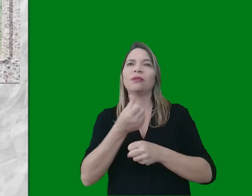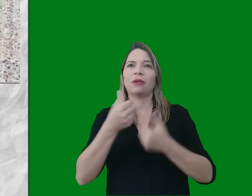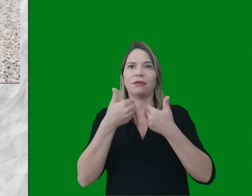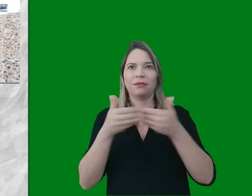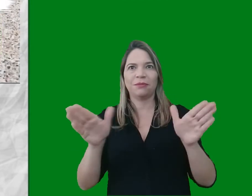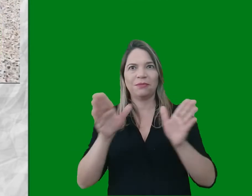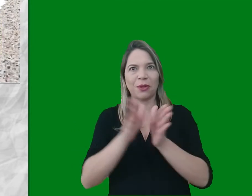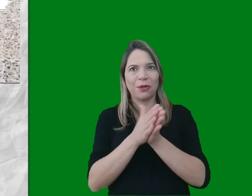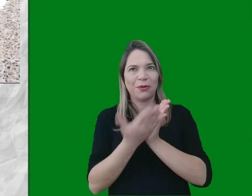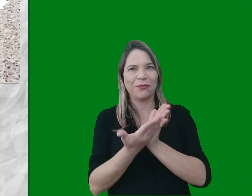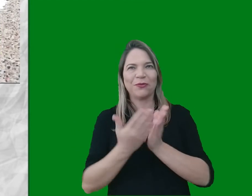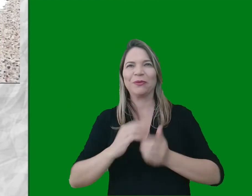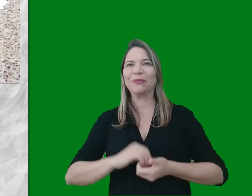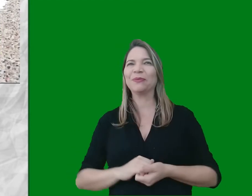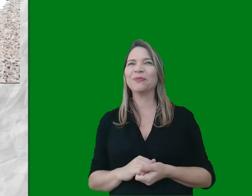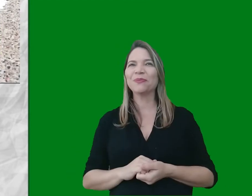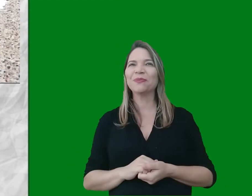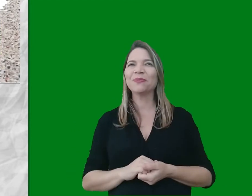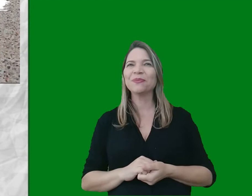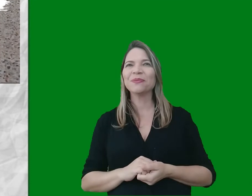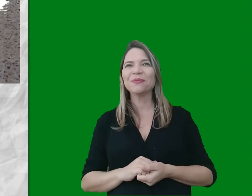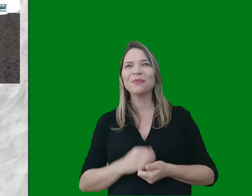2016.